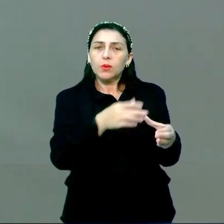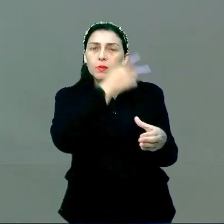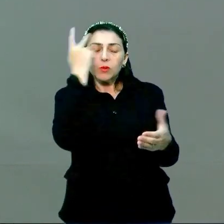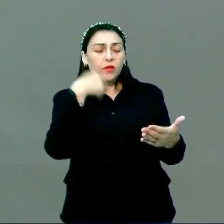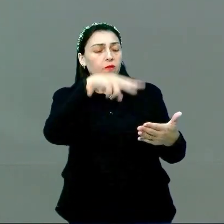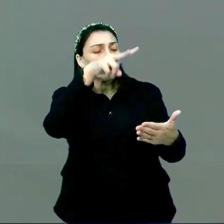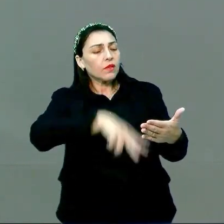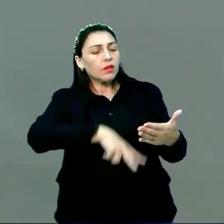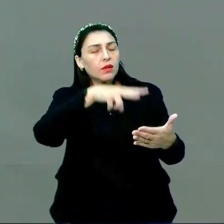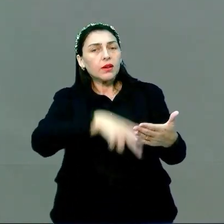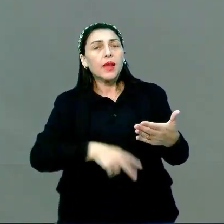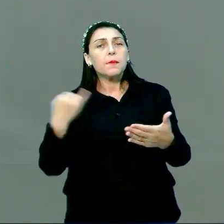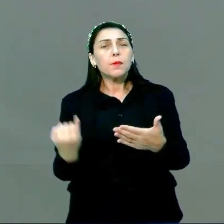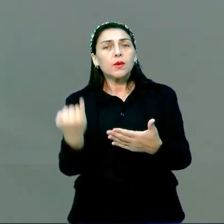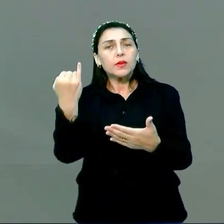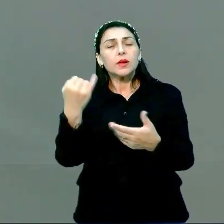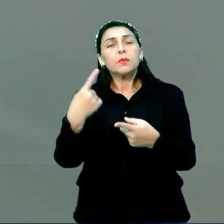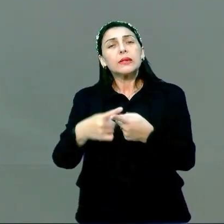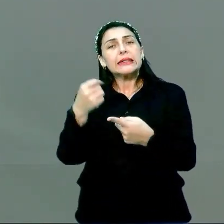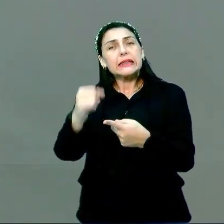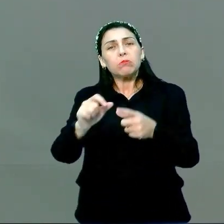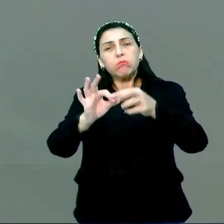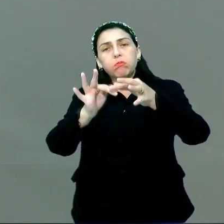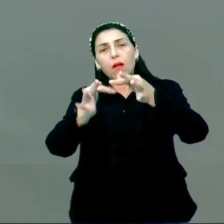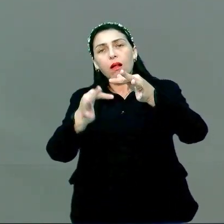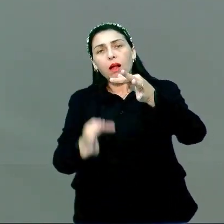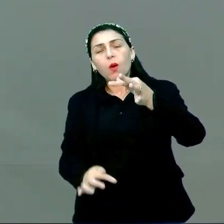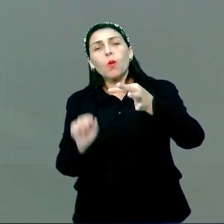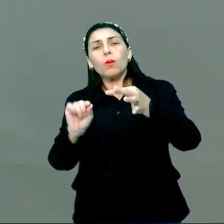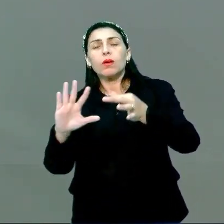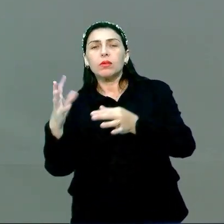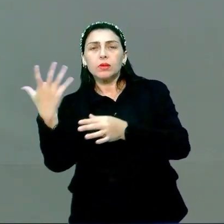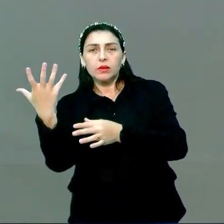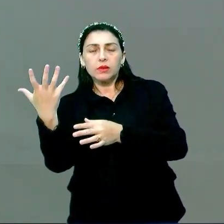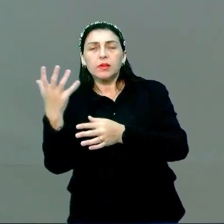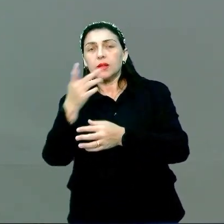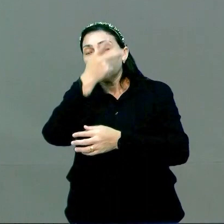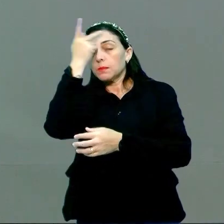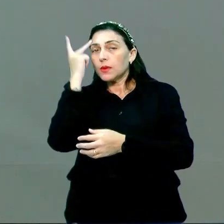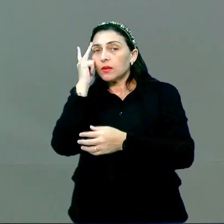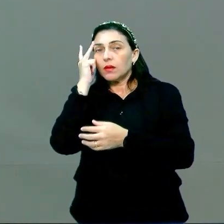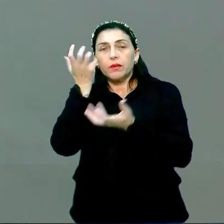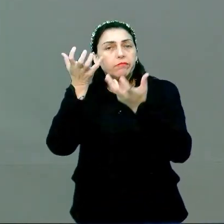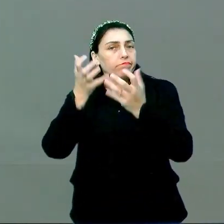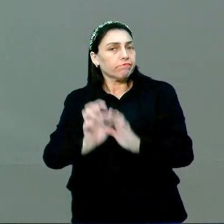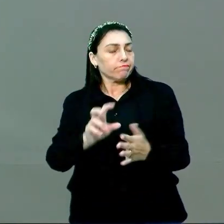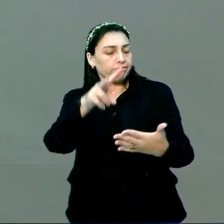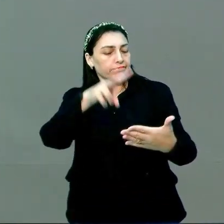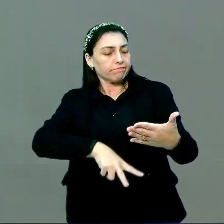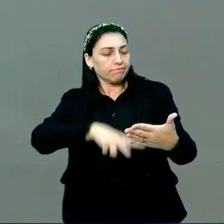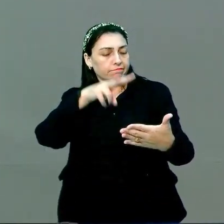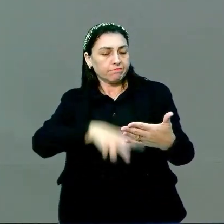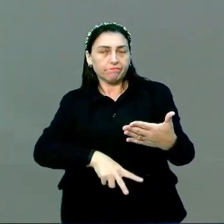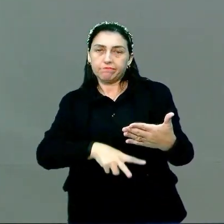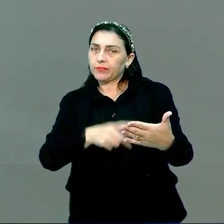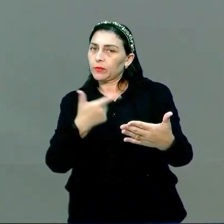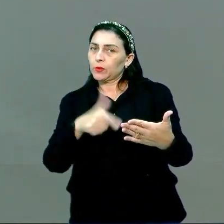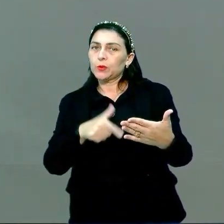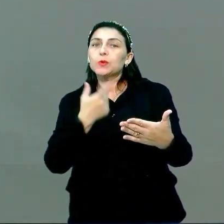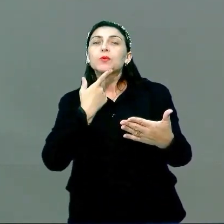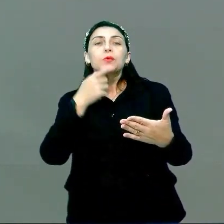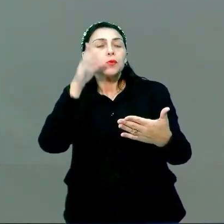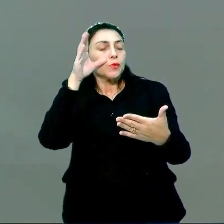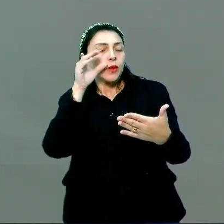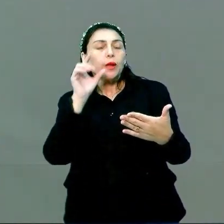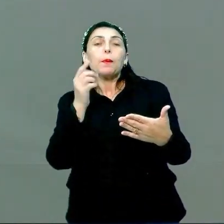ela é importante, porque se você pegar um texto muito extenso, o que acontece? As pessoas não vão querer ler, elas não vão ter interesse. Então tem que ser